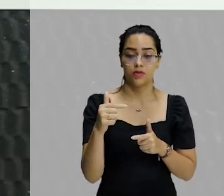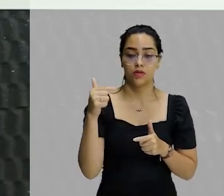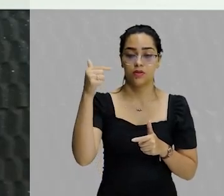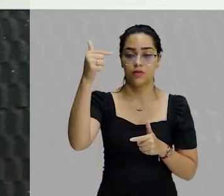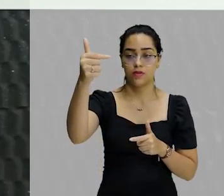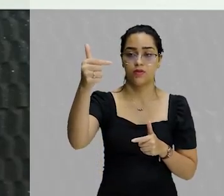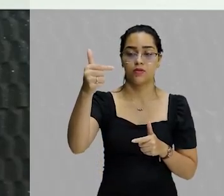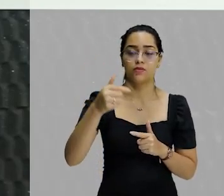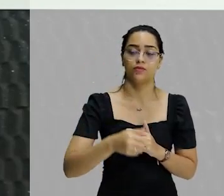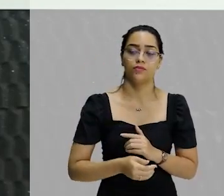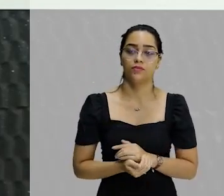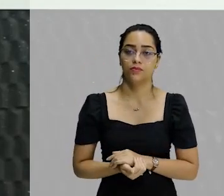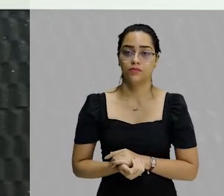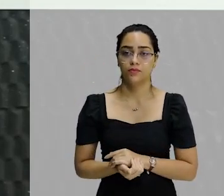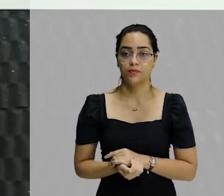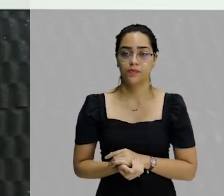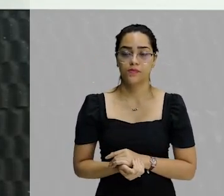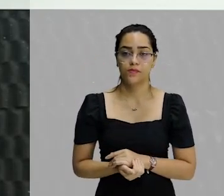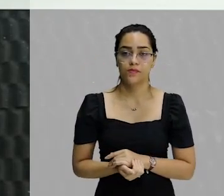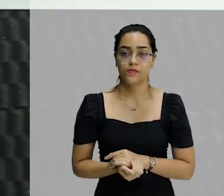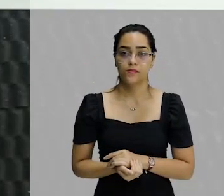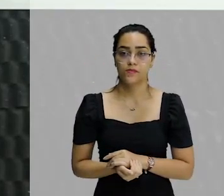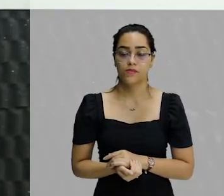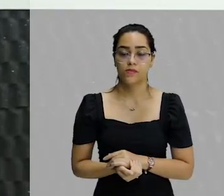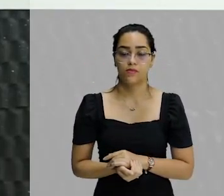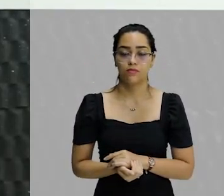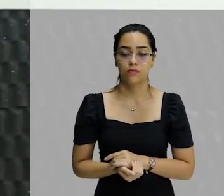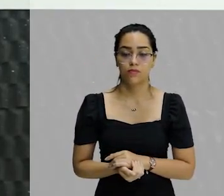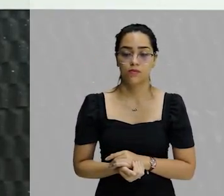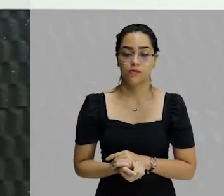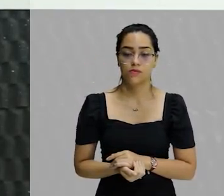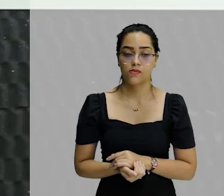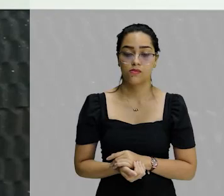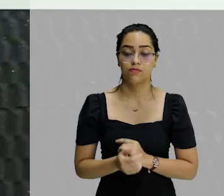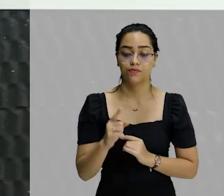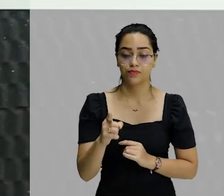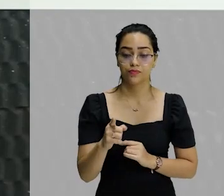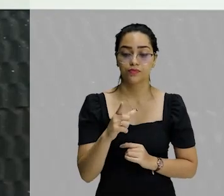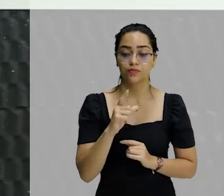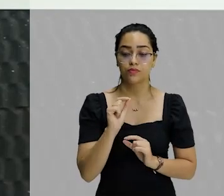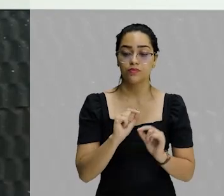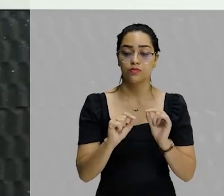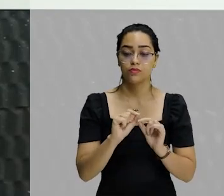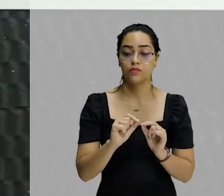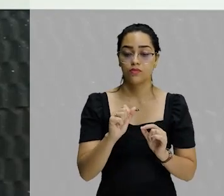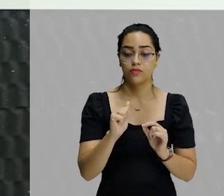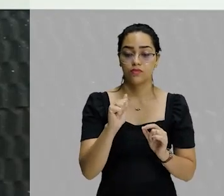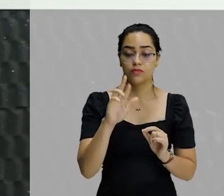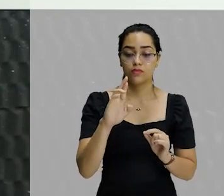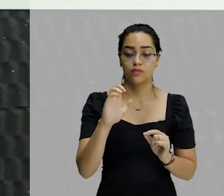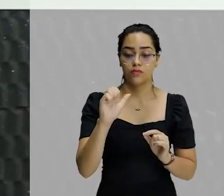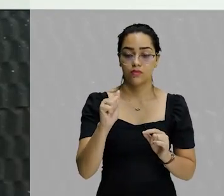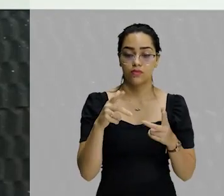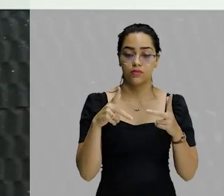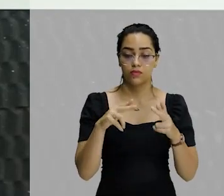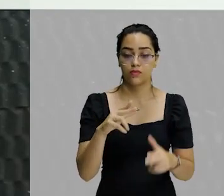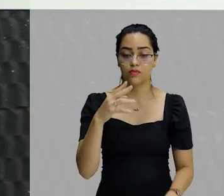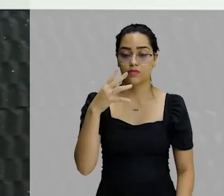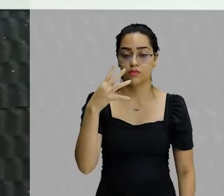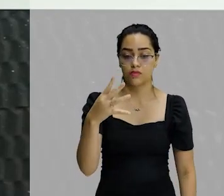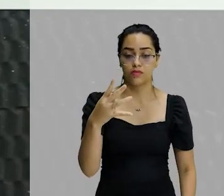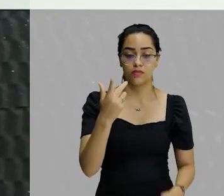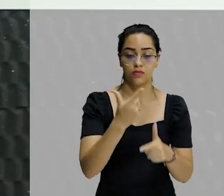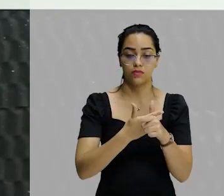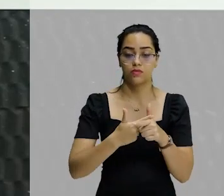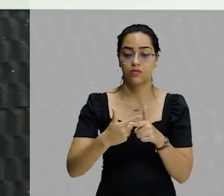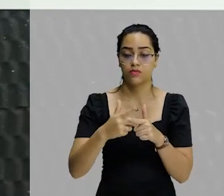ao quadrado, certo? Então, você vai ter que a área vai ser igual a 4